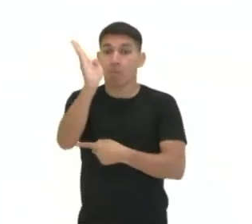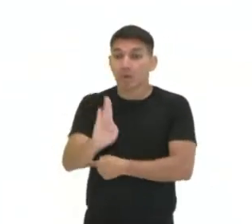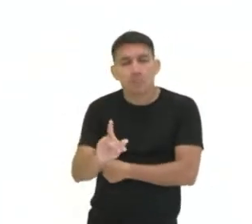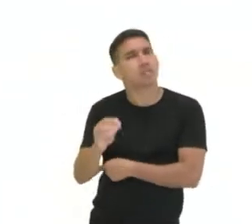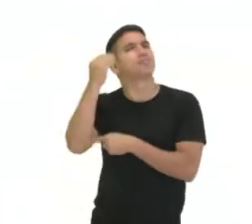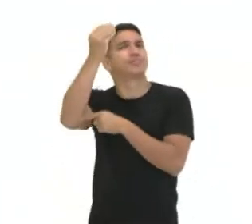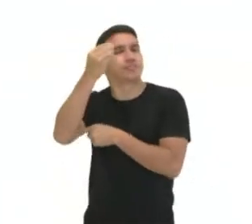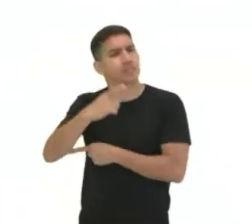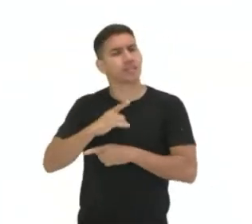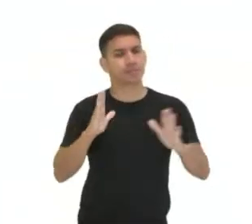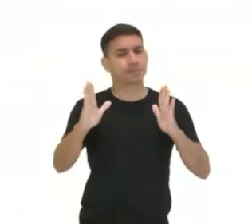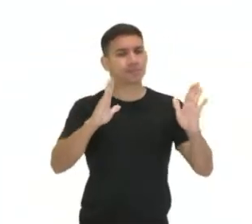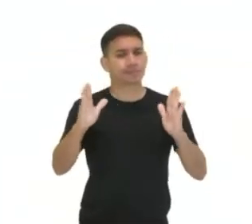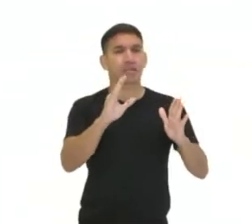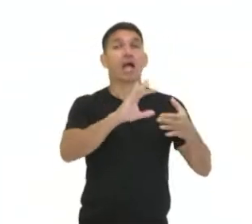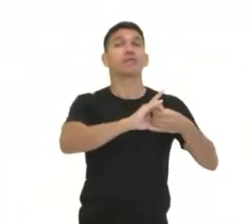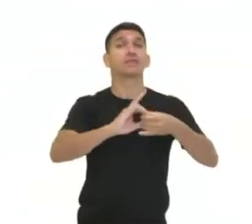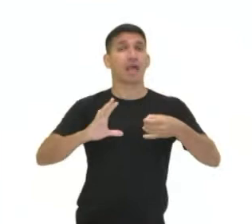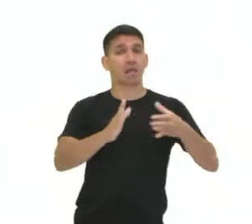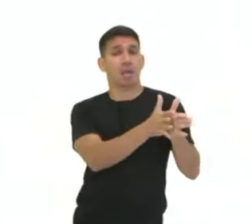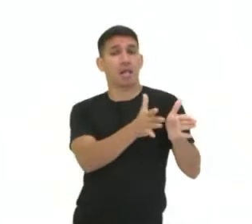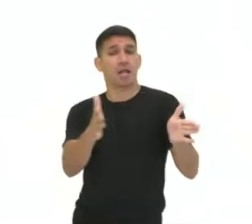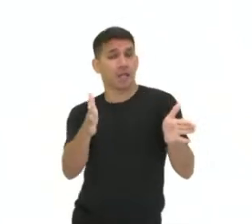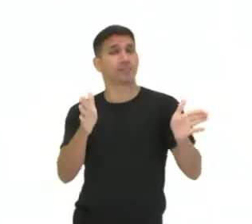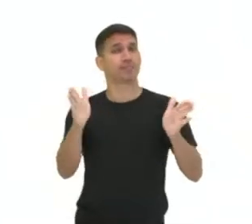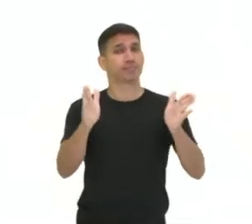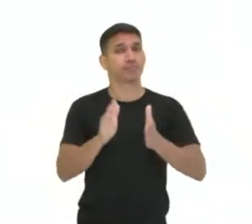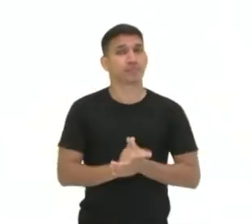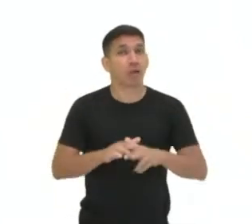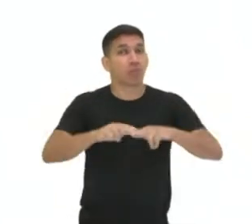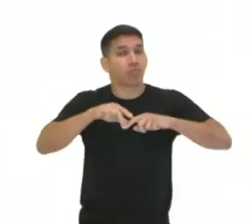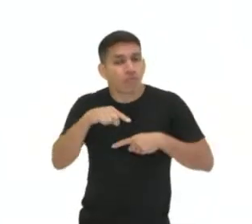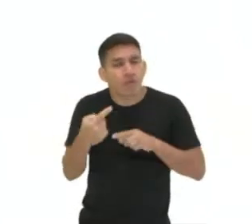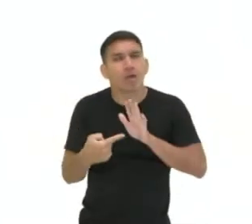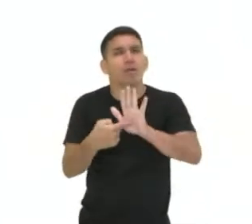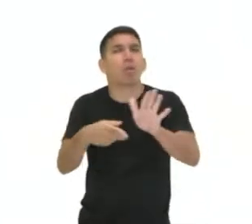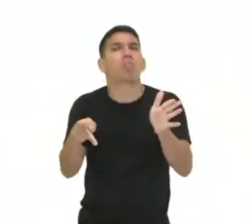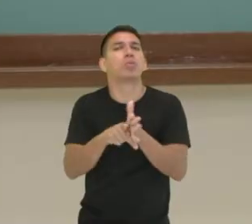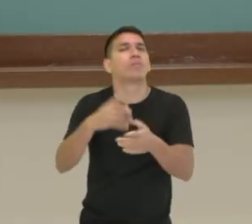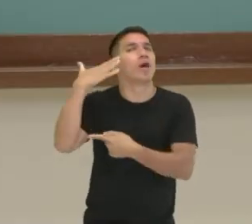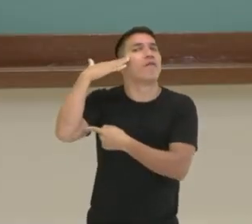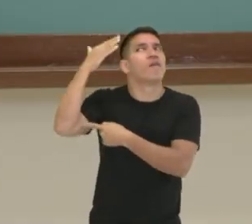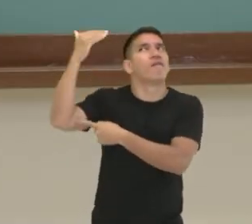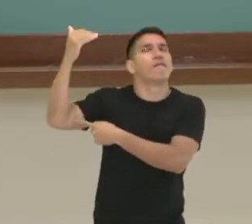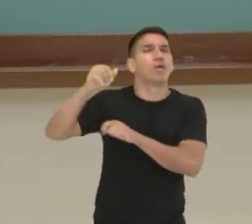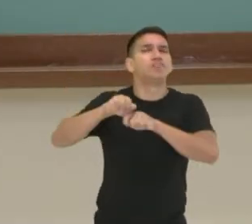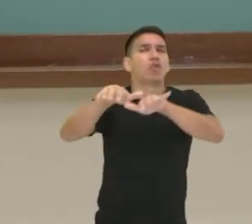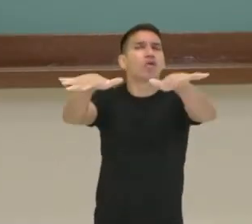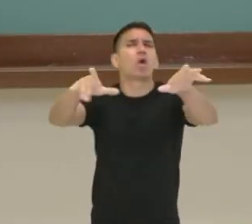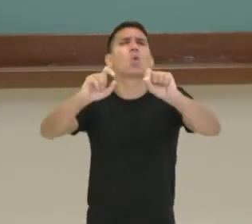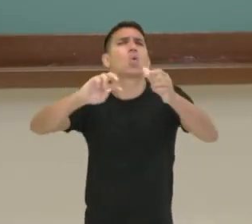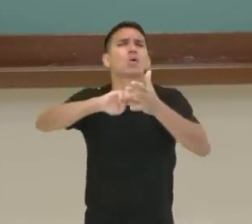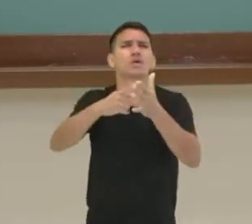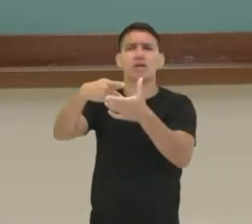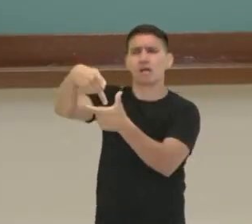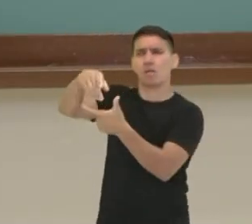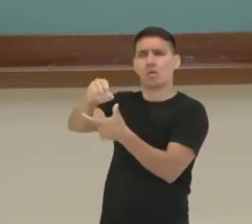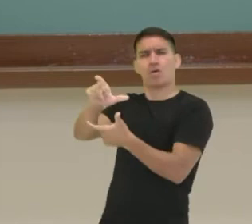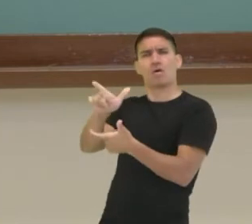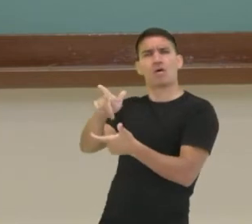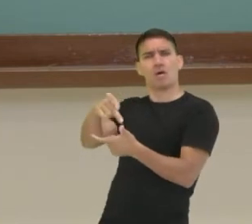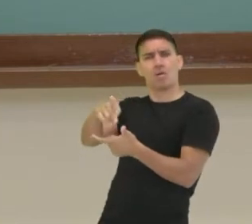experiência democrática. Esse período também foi marcado pela vigência do populismo. Mas o que é esse